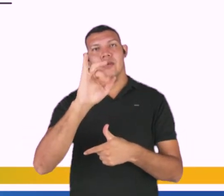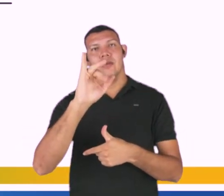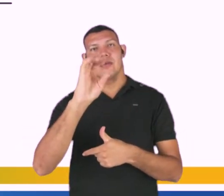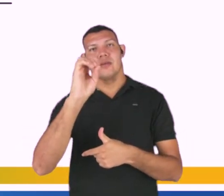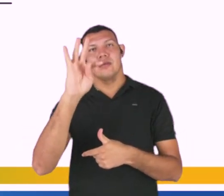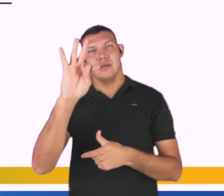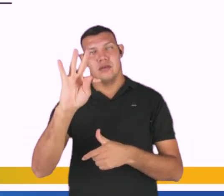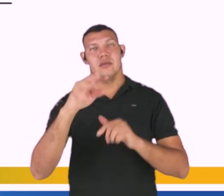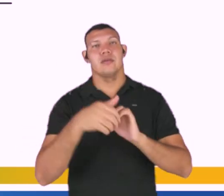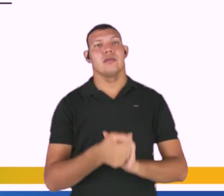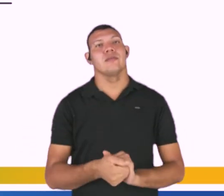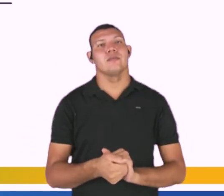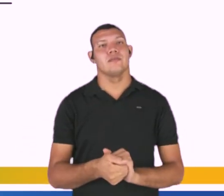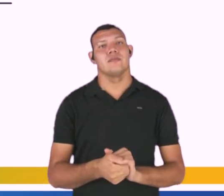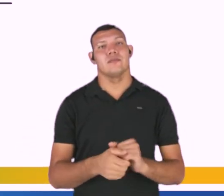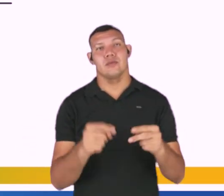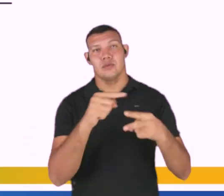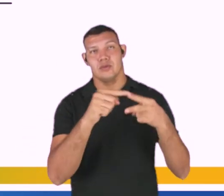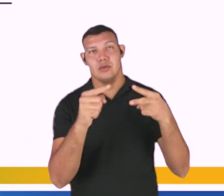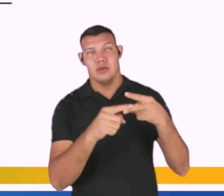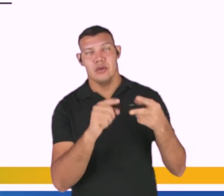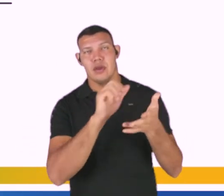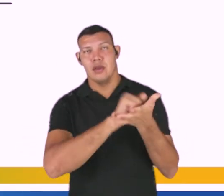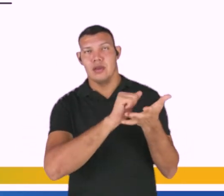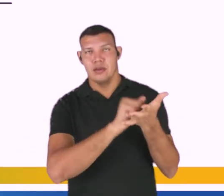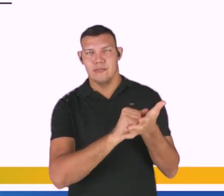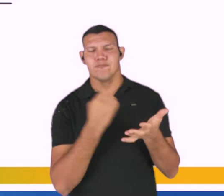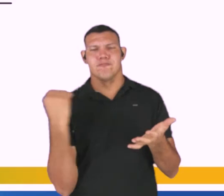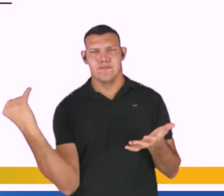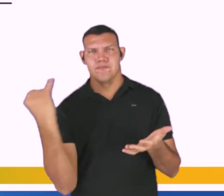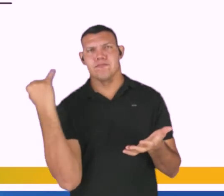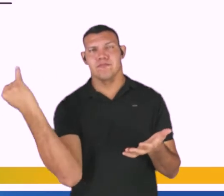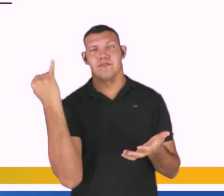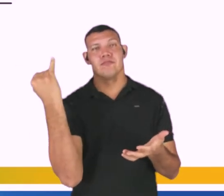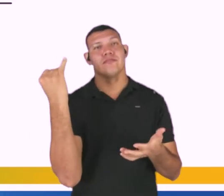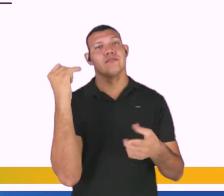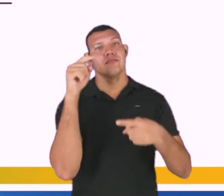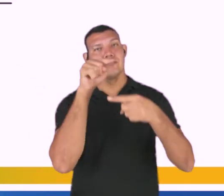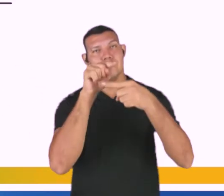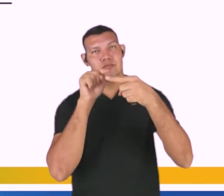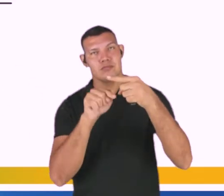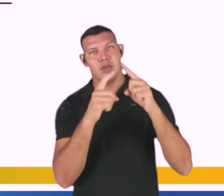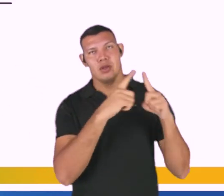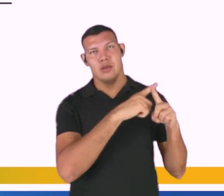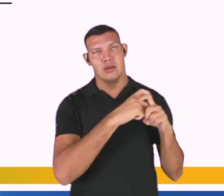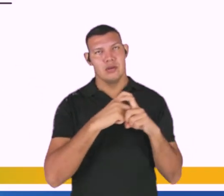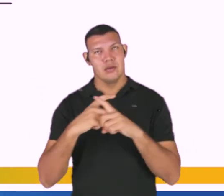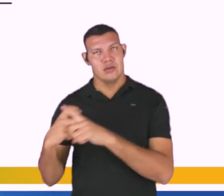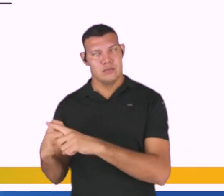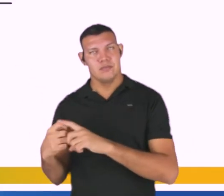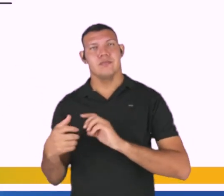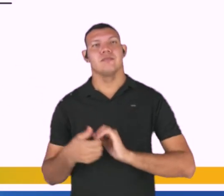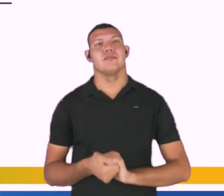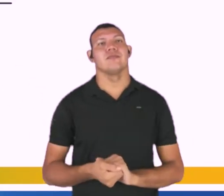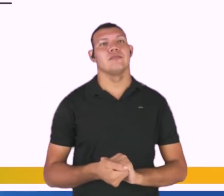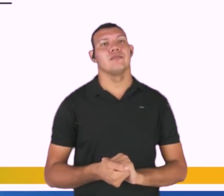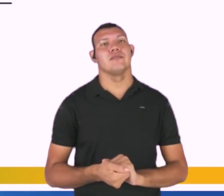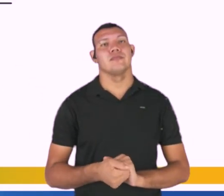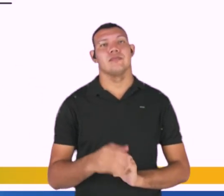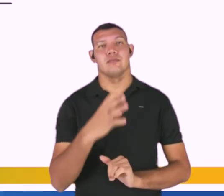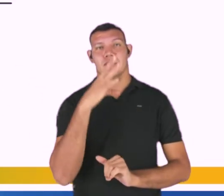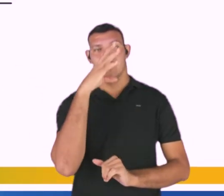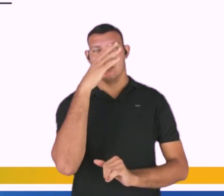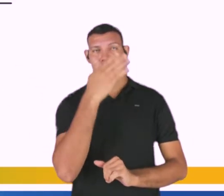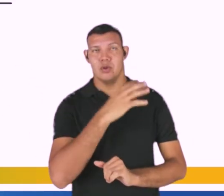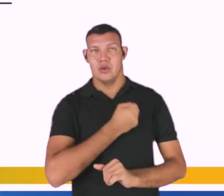estratégia ela nos dá dois Dados importantes dentro da divisão de polinômio nesse caso que é os